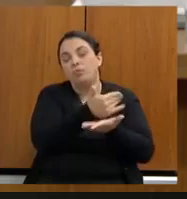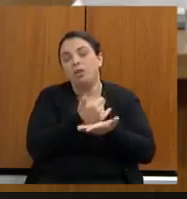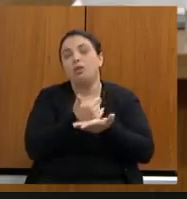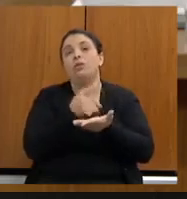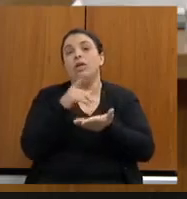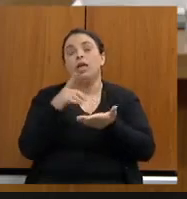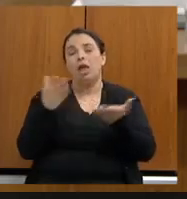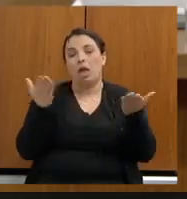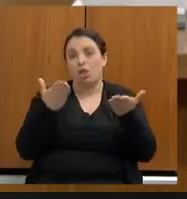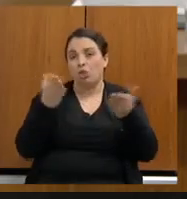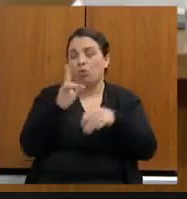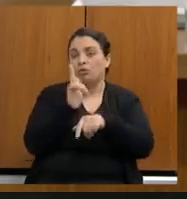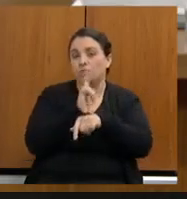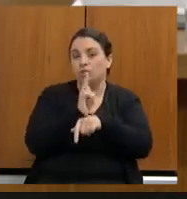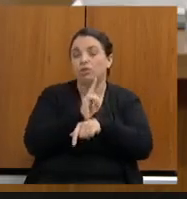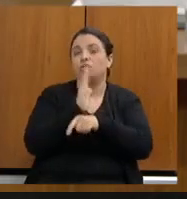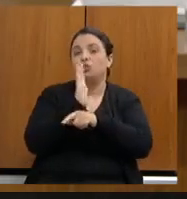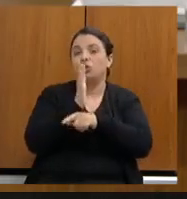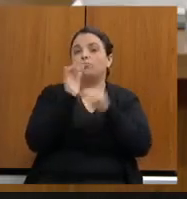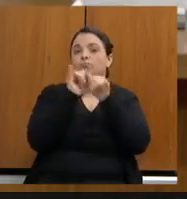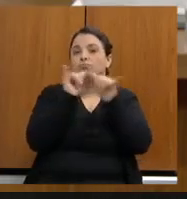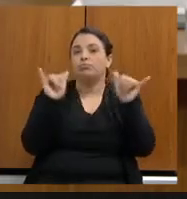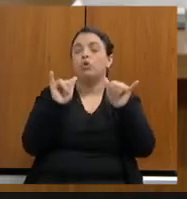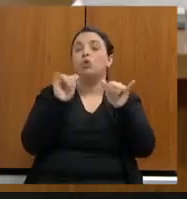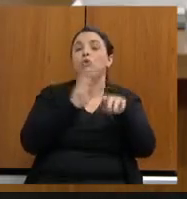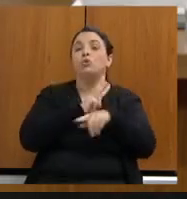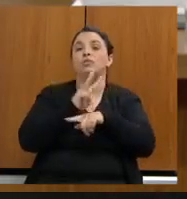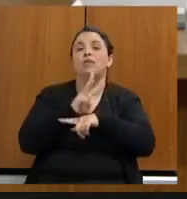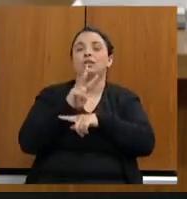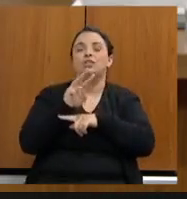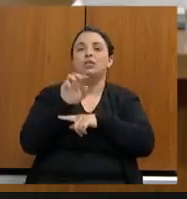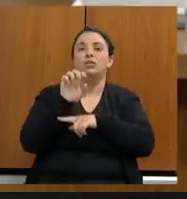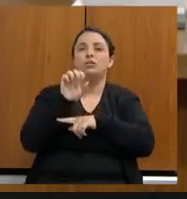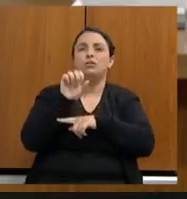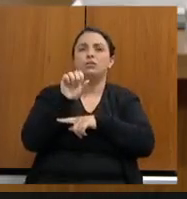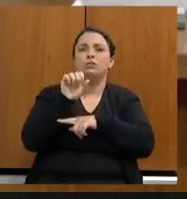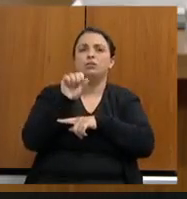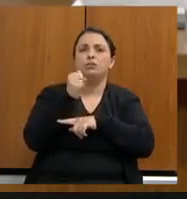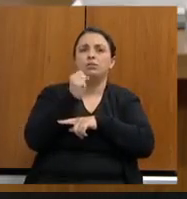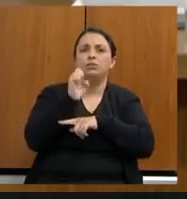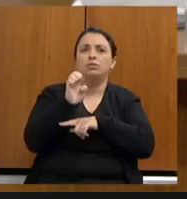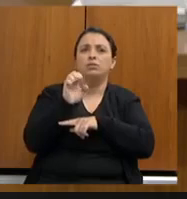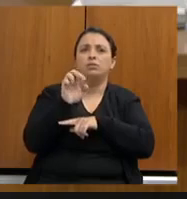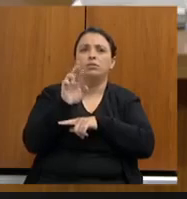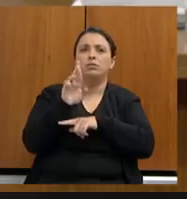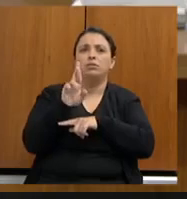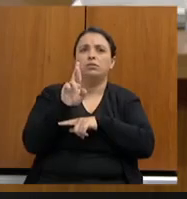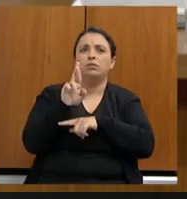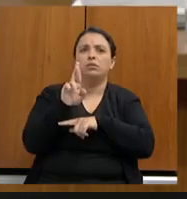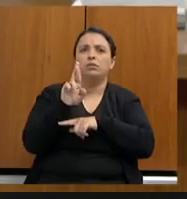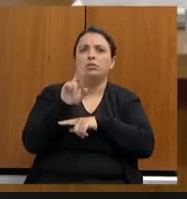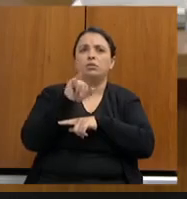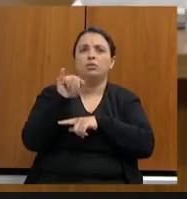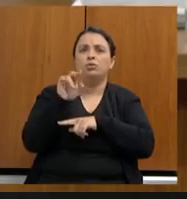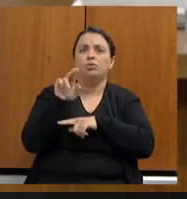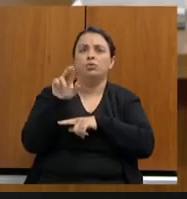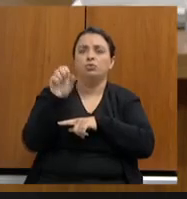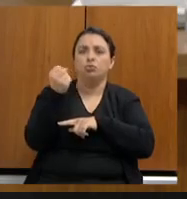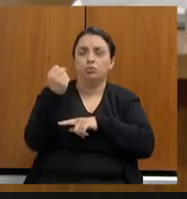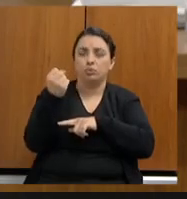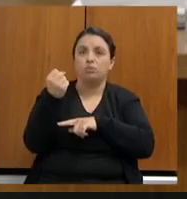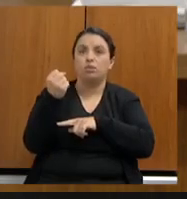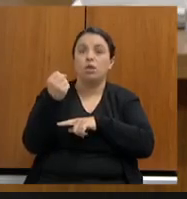estão publicados no site da sem juros todos com a maior transparência com relação às empresas que foram na empresa que foi escolhida